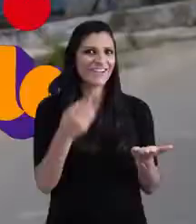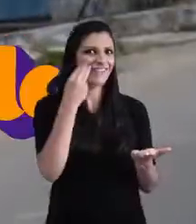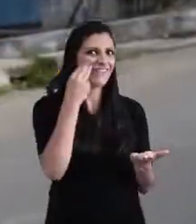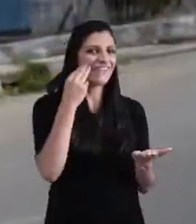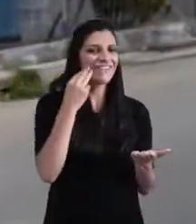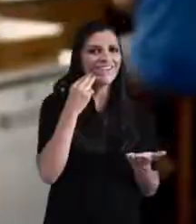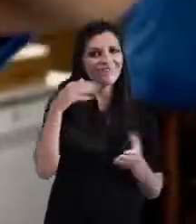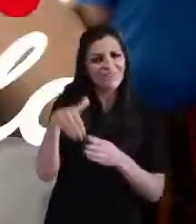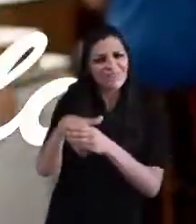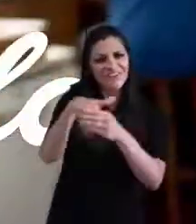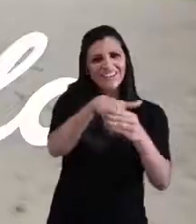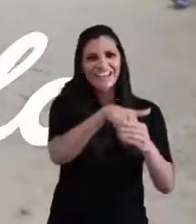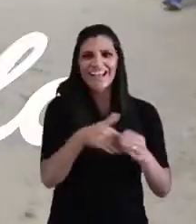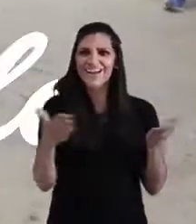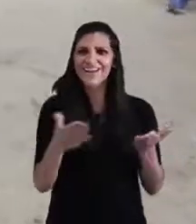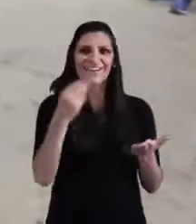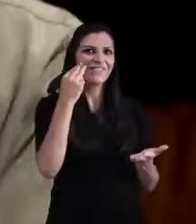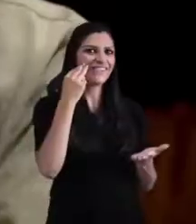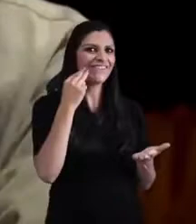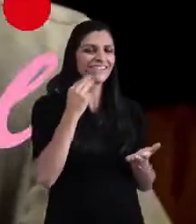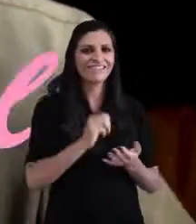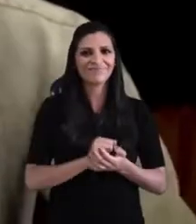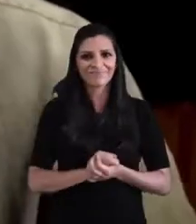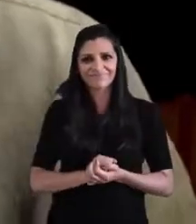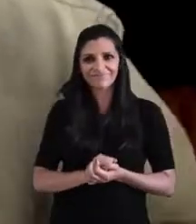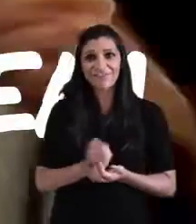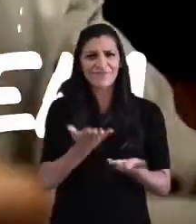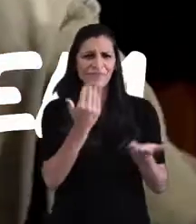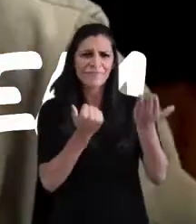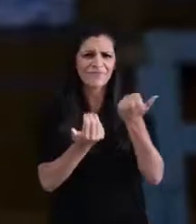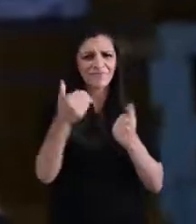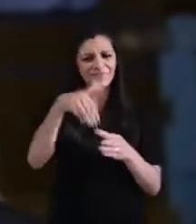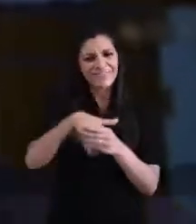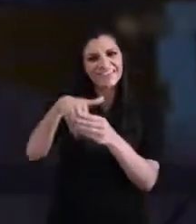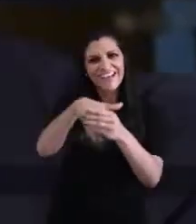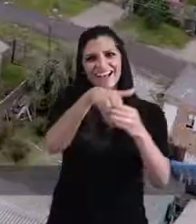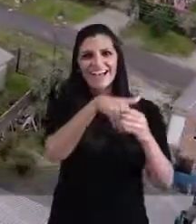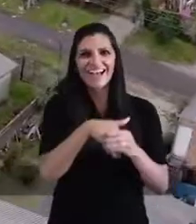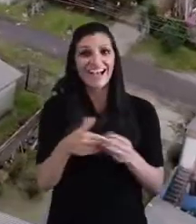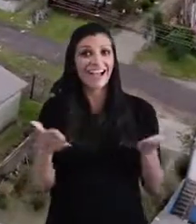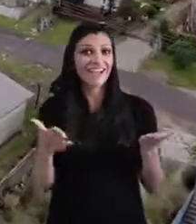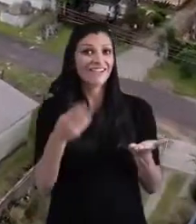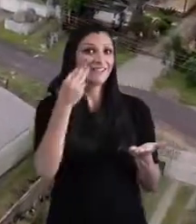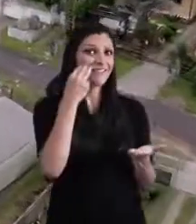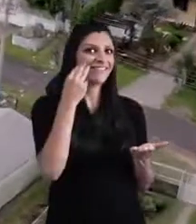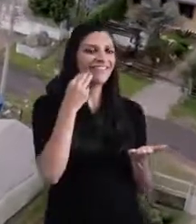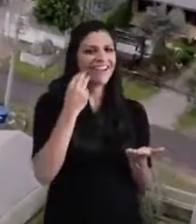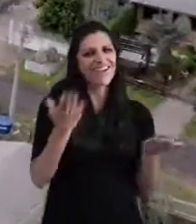Vamos votar nela agora, Manuela. Vamos votar nela agora, Manuela. Manuela. Vamos, vamos.